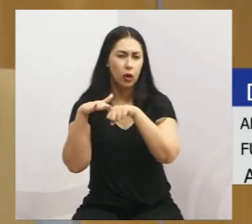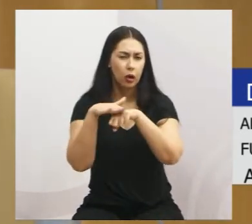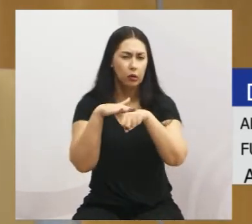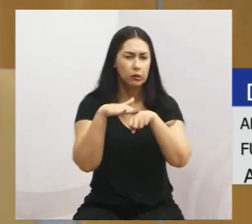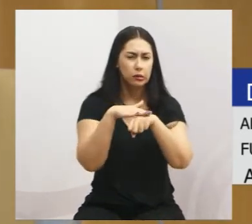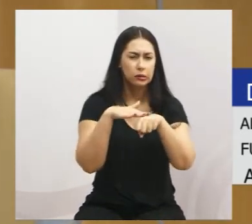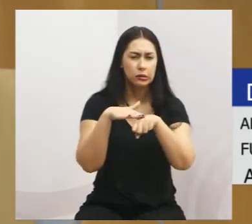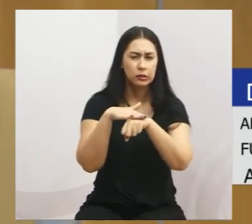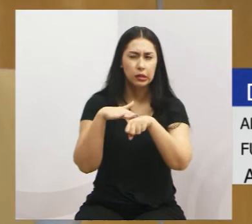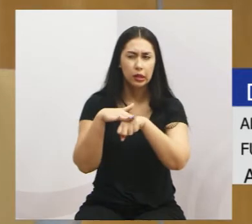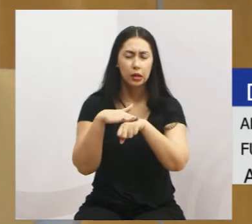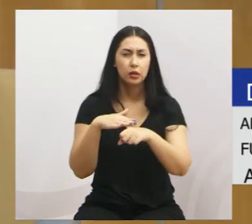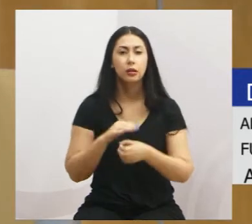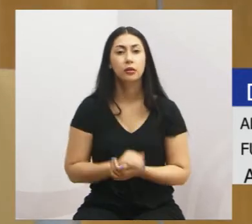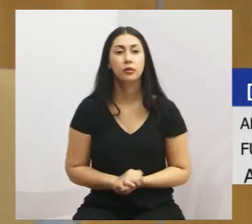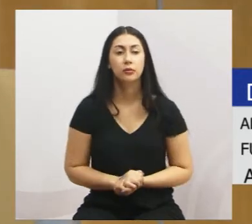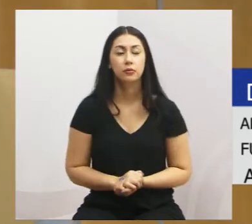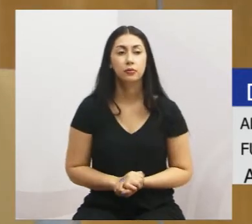que somos da cidade